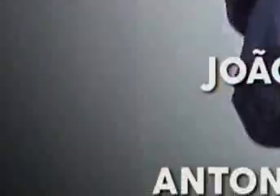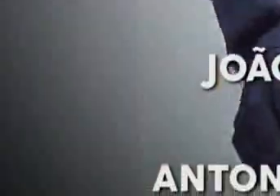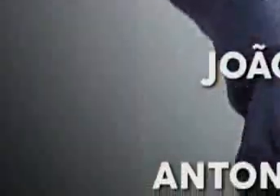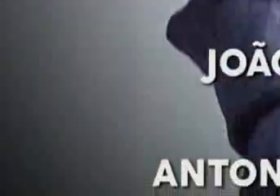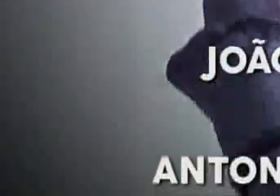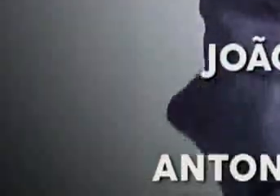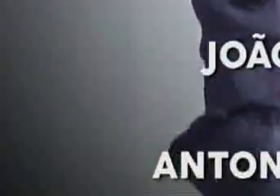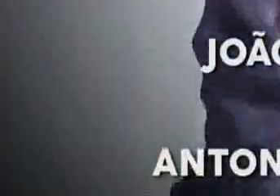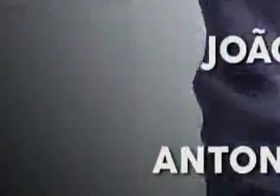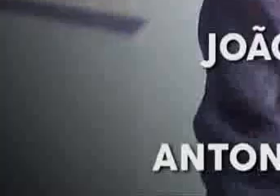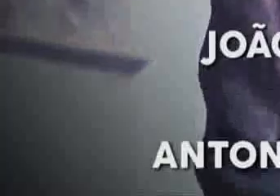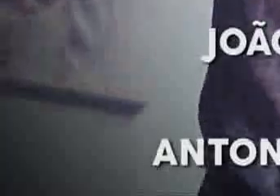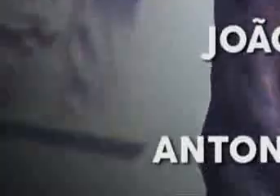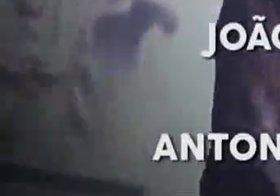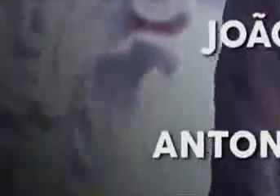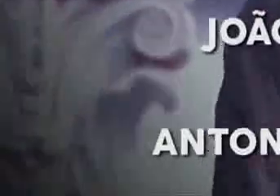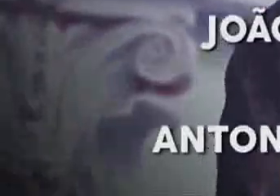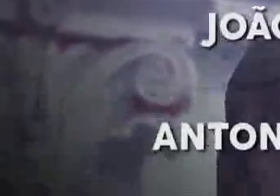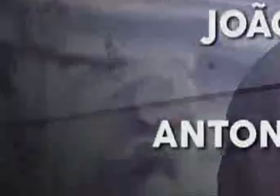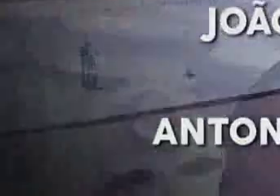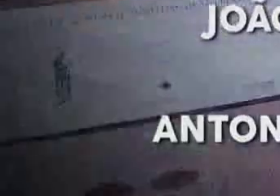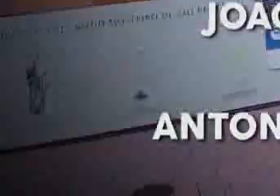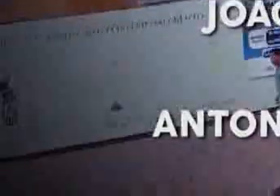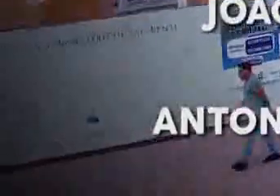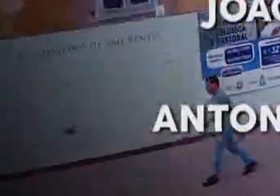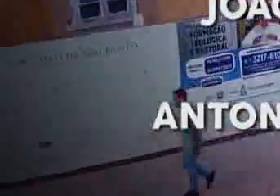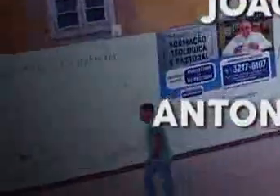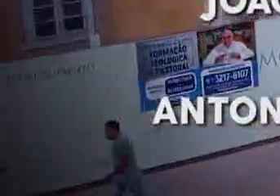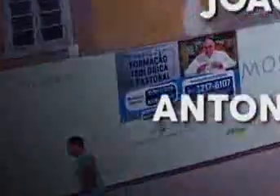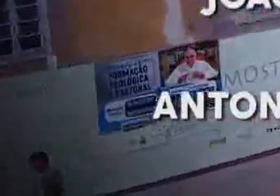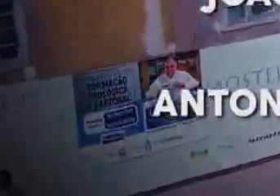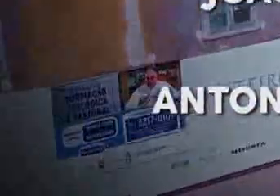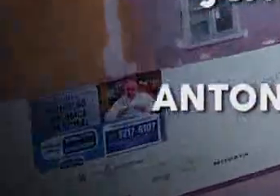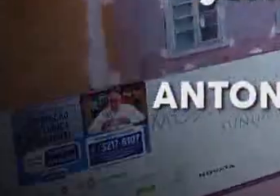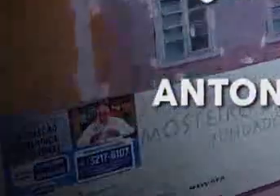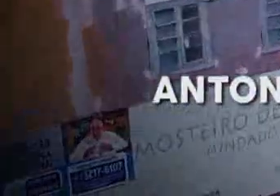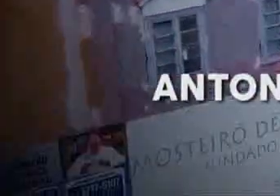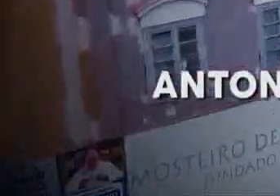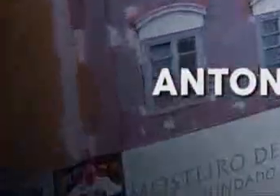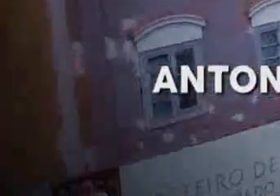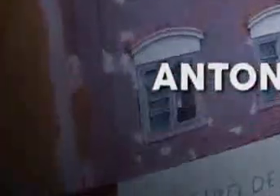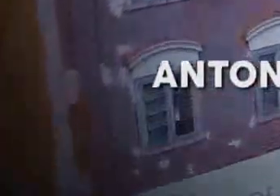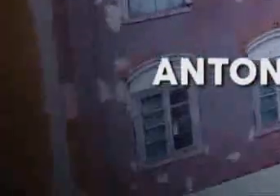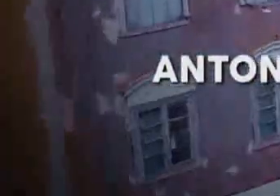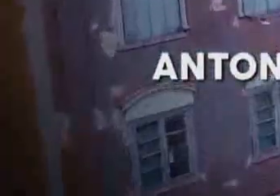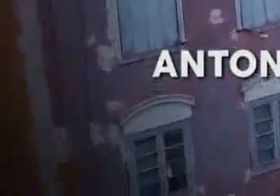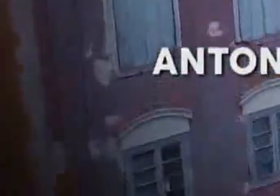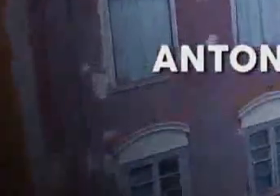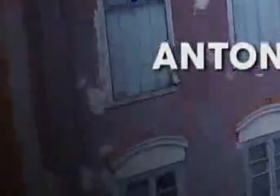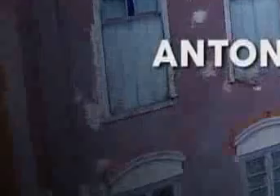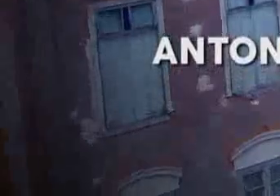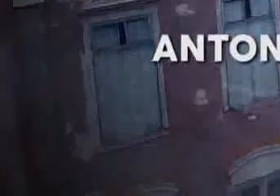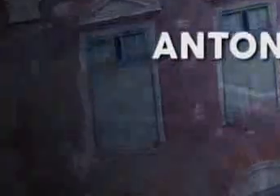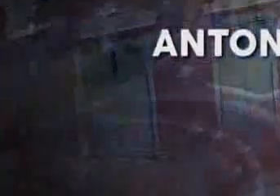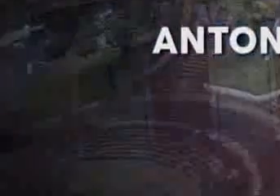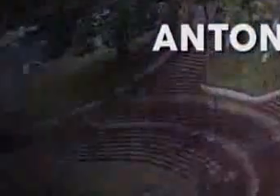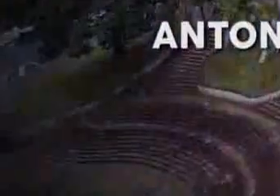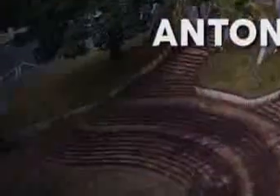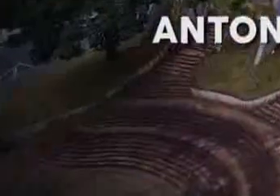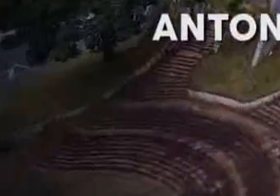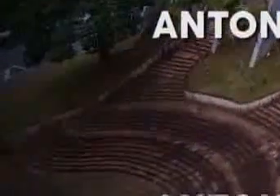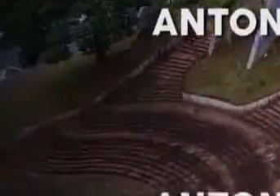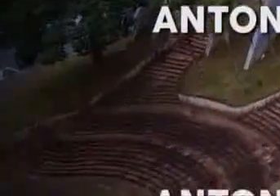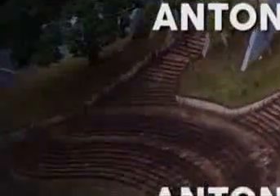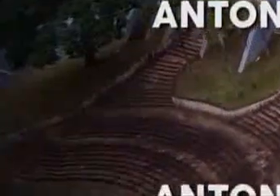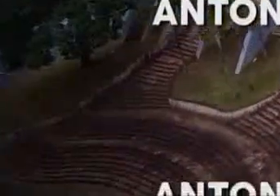teu seio, ó liberdade, desafio o nosso peito à própria morte. Ó